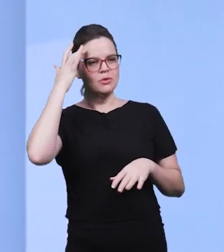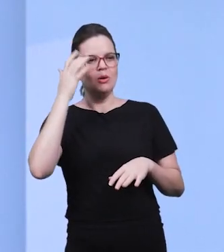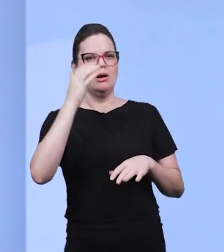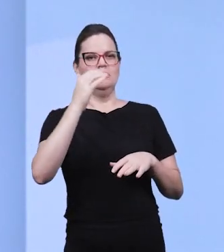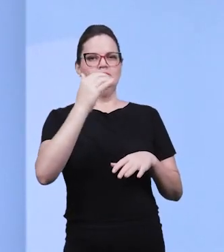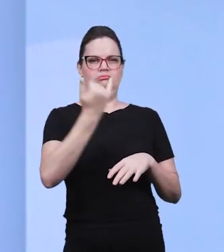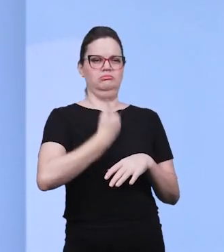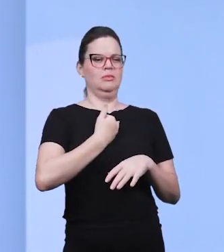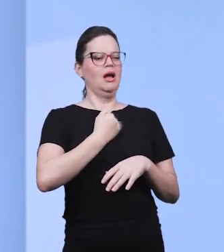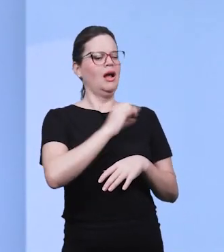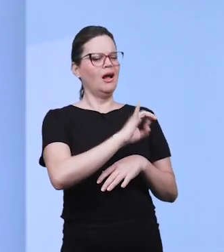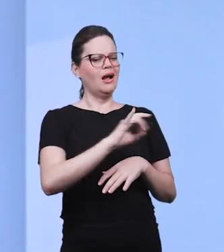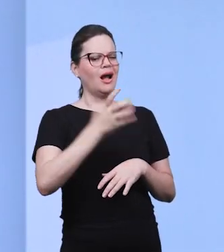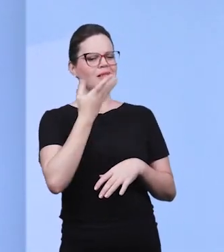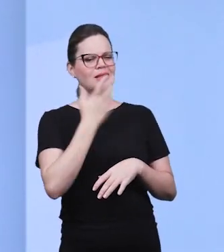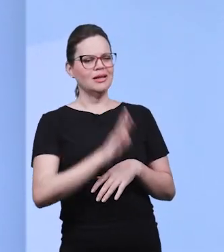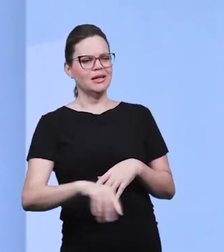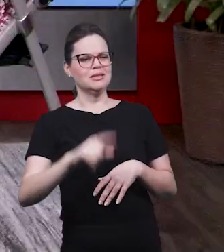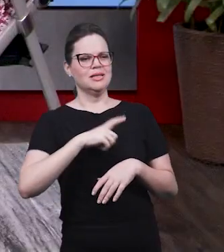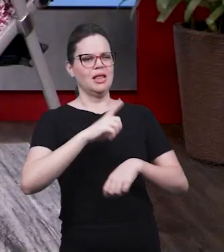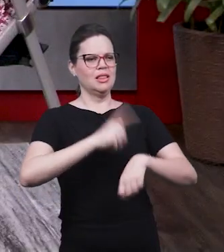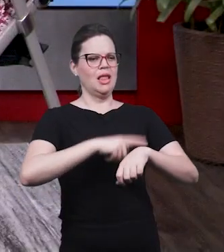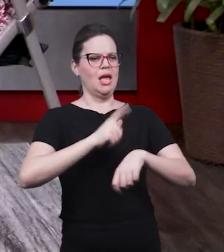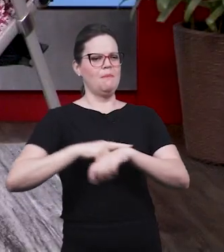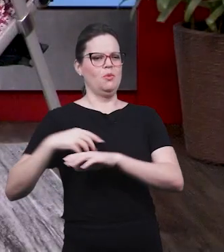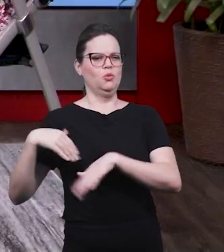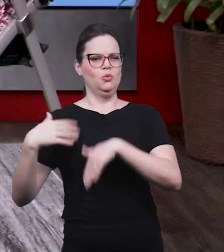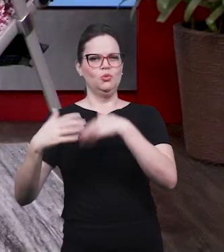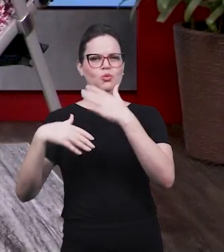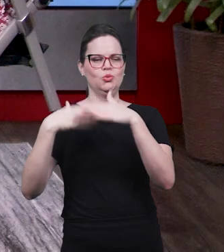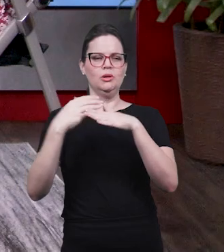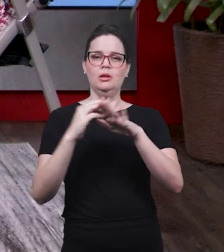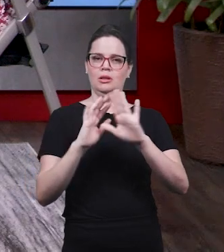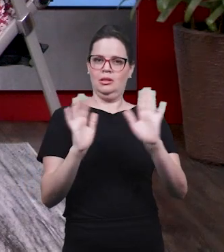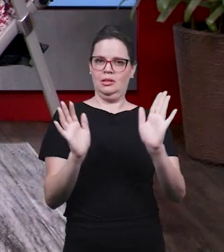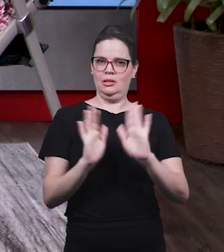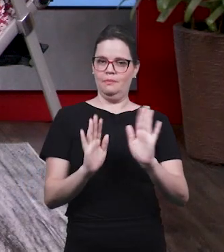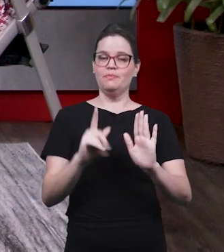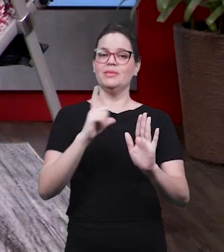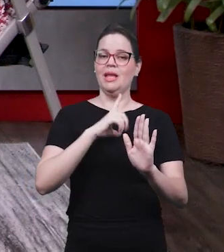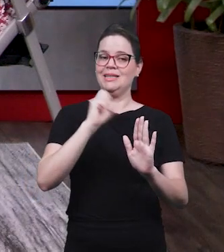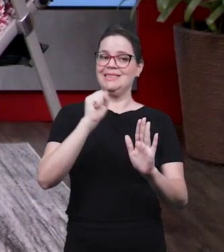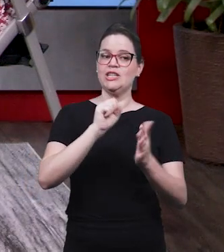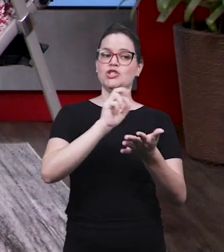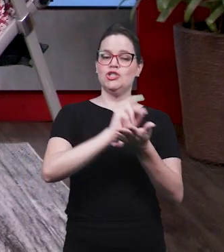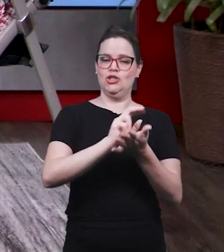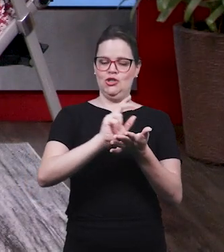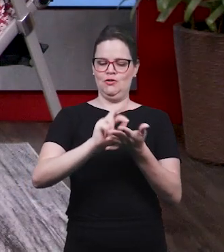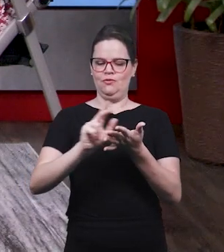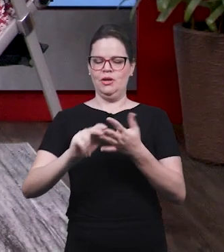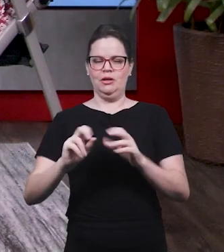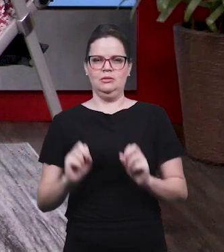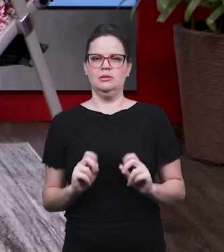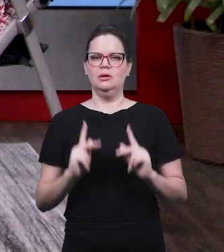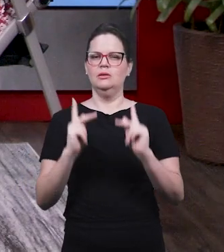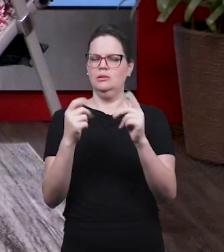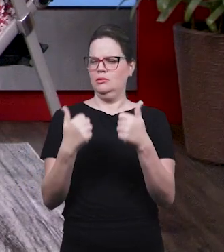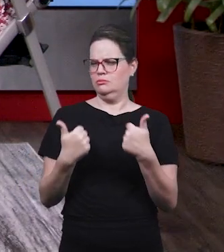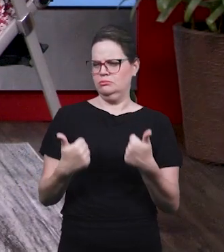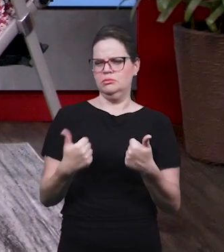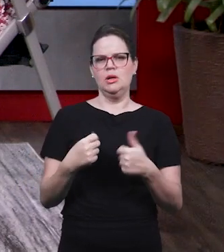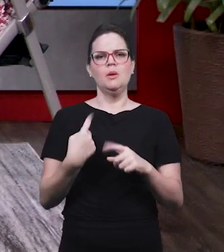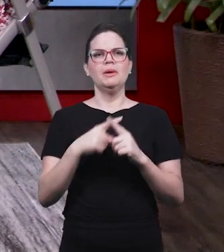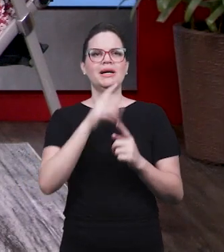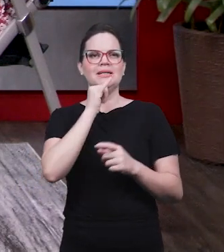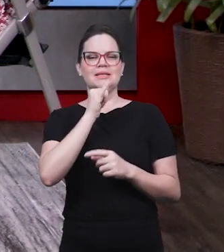de desenvolvimento. Isso não é verdade. É claro que tem algumas diferenças em relação ao desenvolvimento. Uma criança começa a